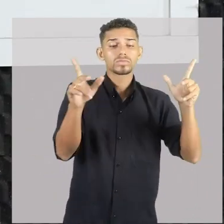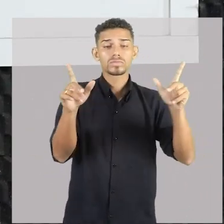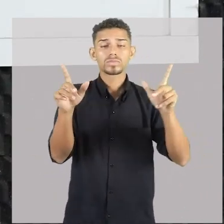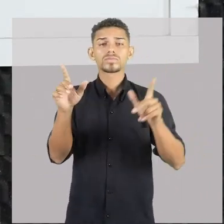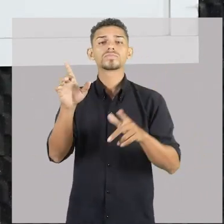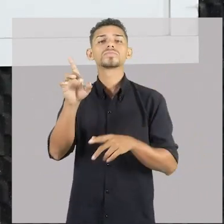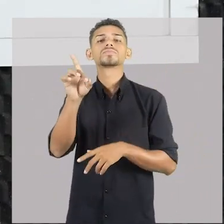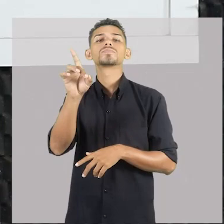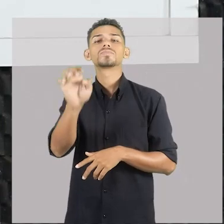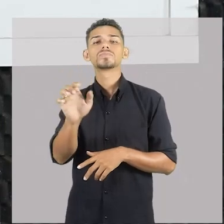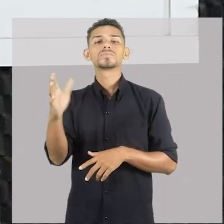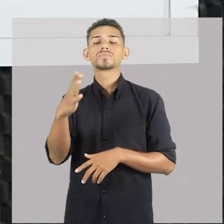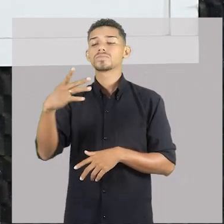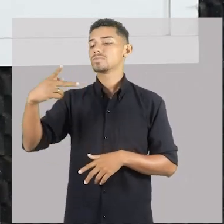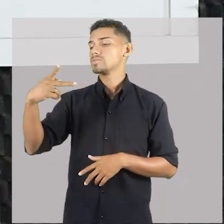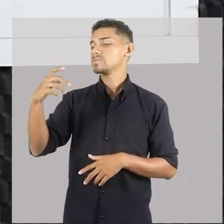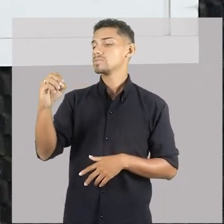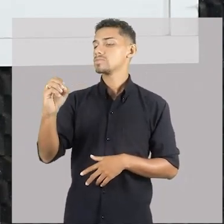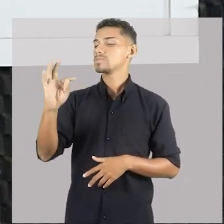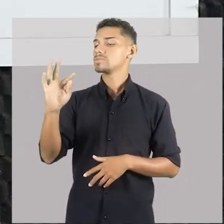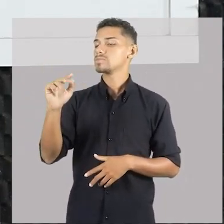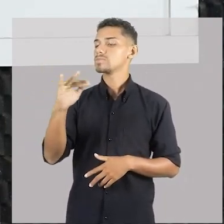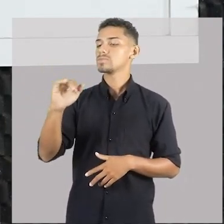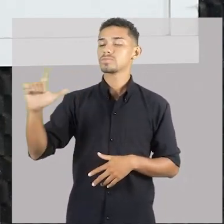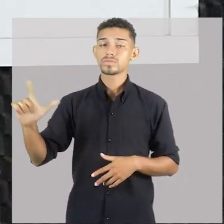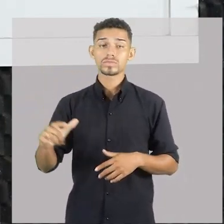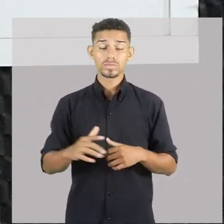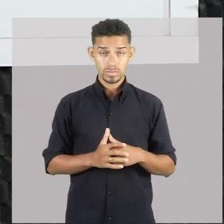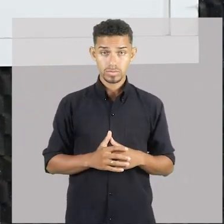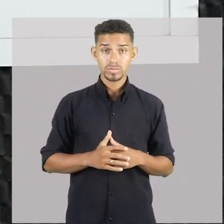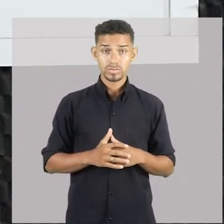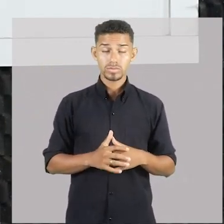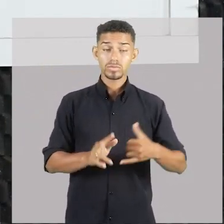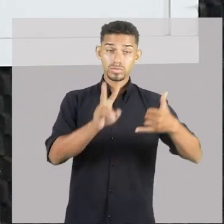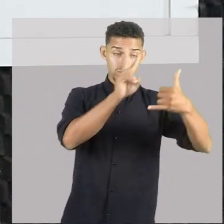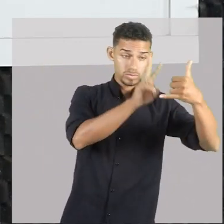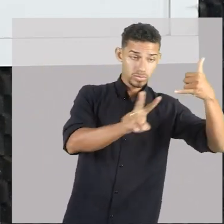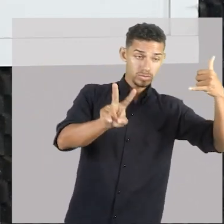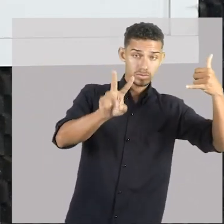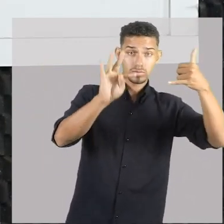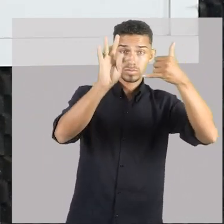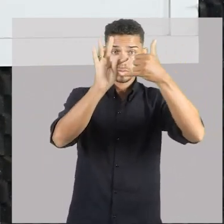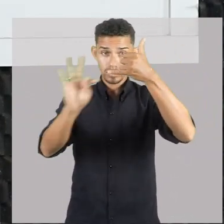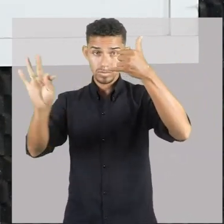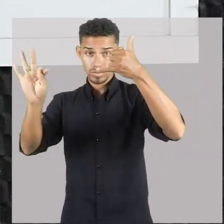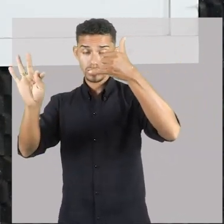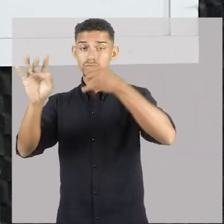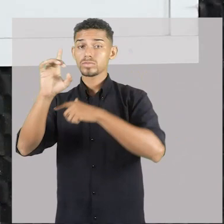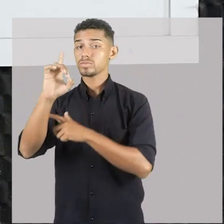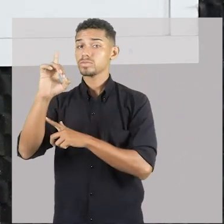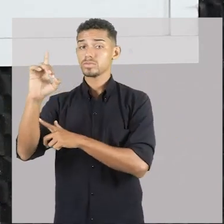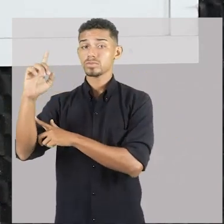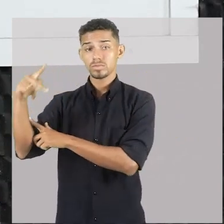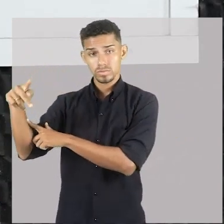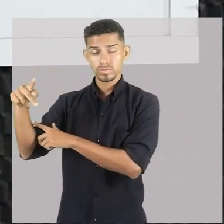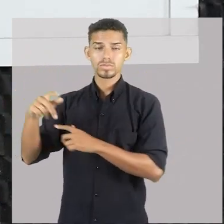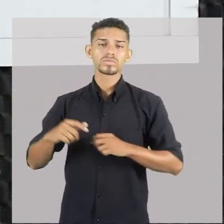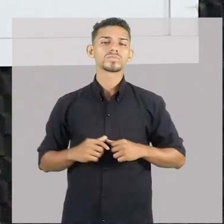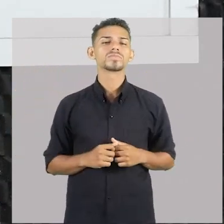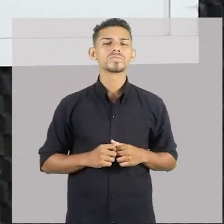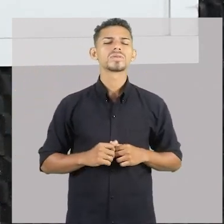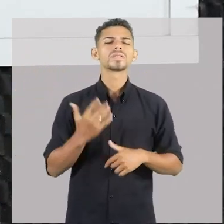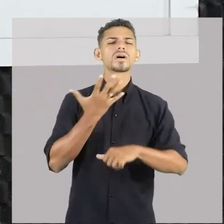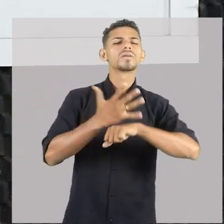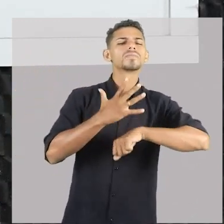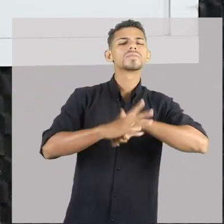grandezas, elas são sinônimos: voltagem, tensão ou diferença de potencial. Professor, eu não entendi muito. Na